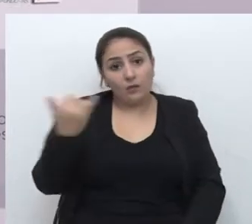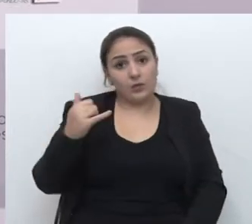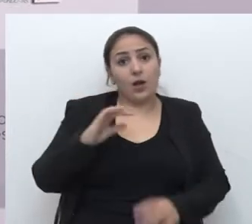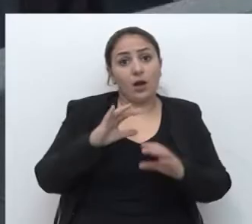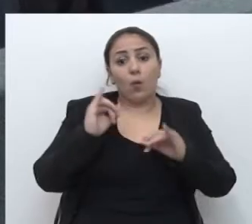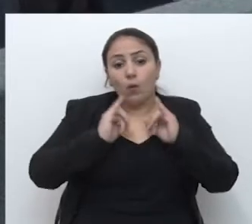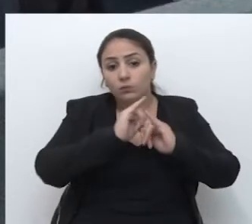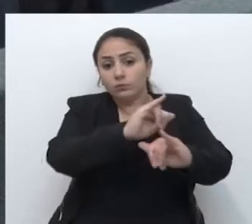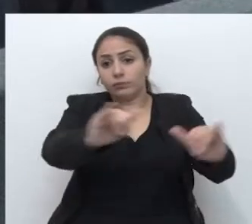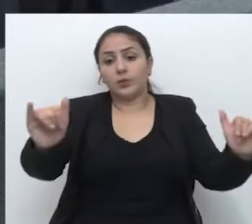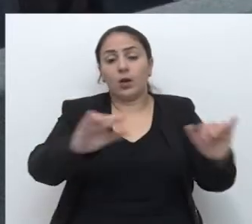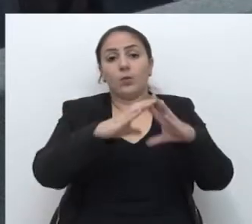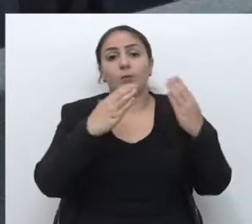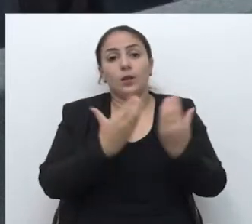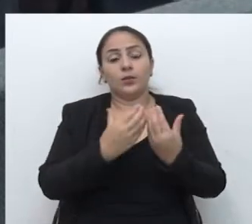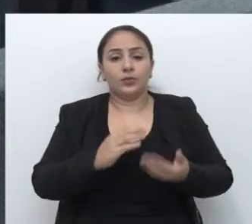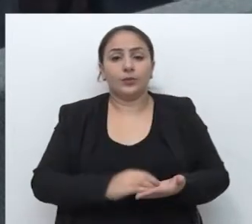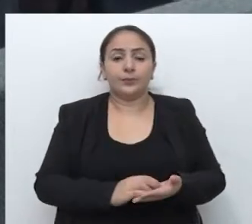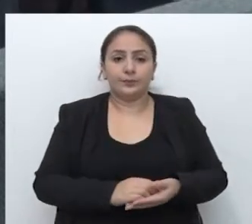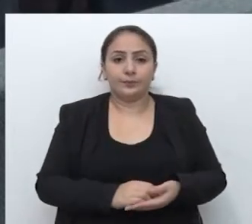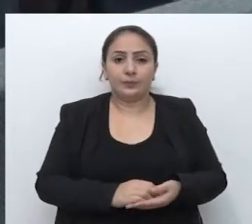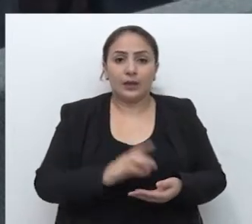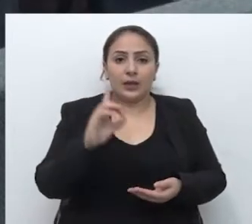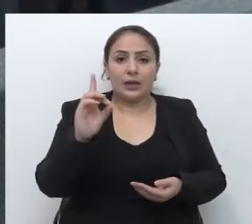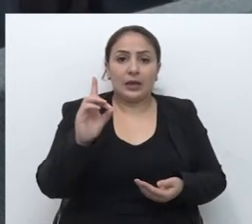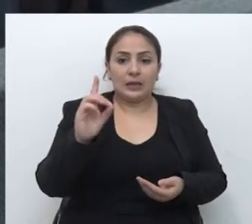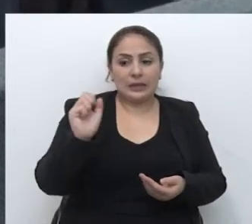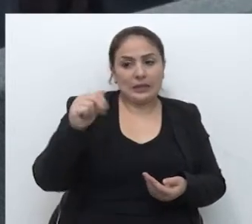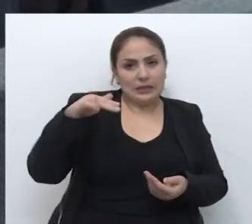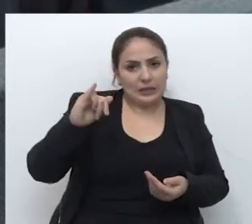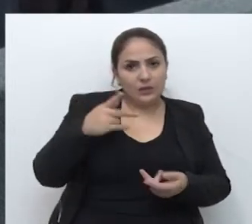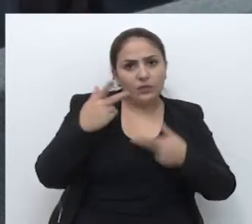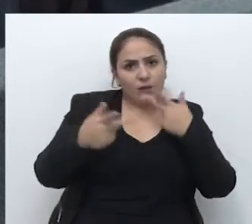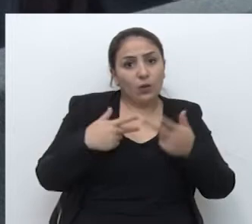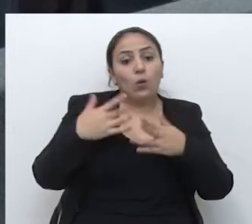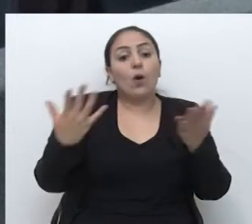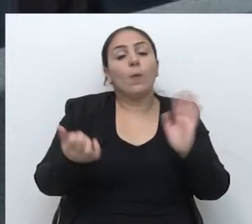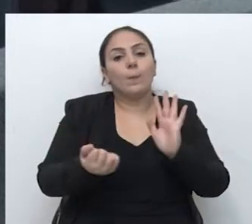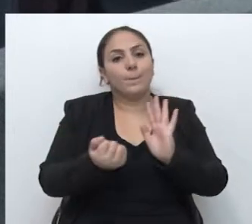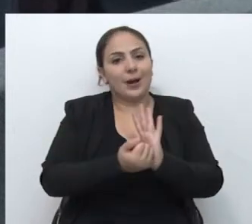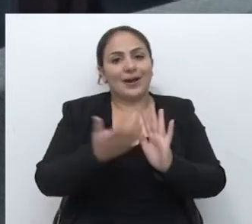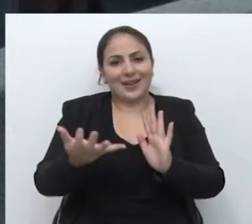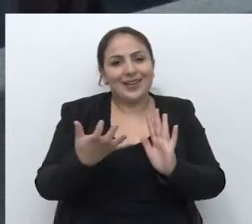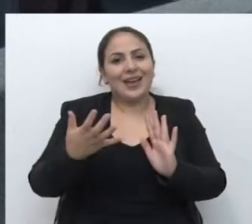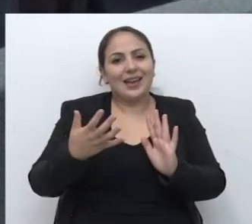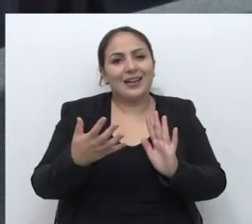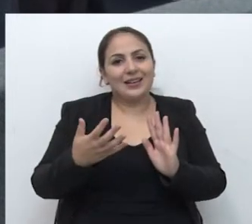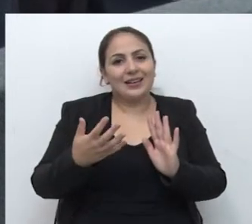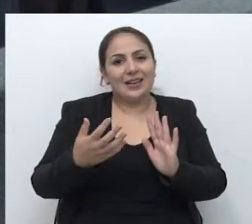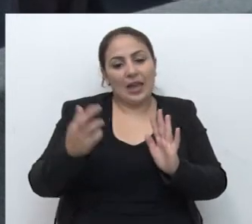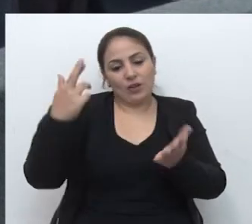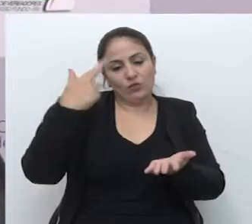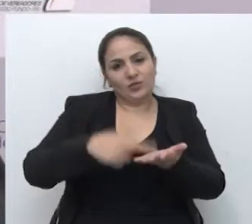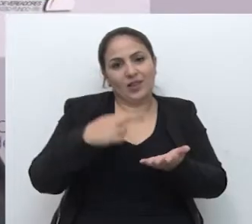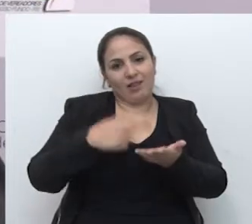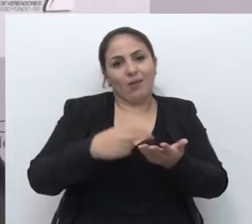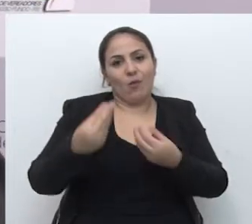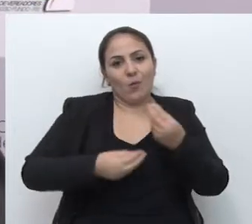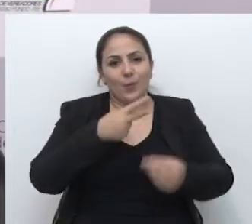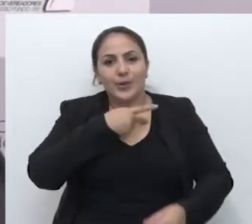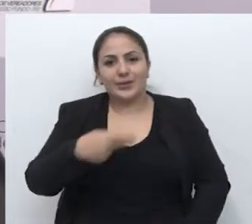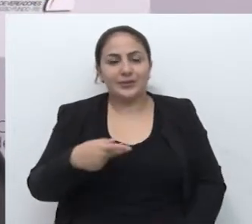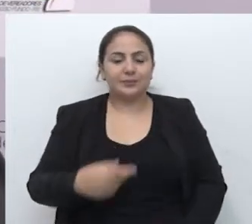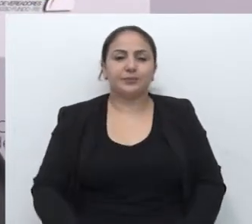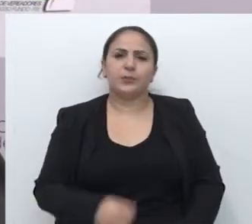avisar a comunidade. Danelli encerrou o balanço do período dizendo qual marca pretende deixar na presidência. Estamos